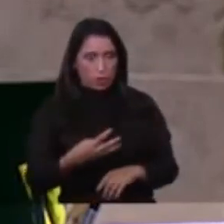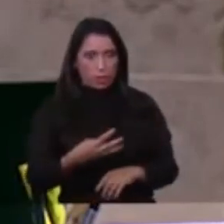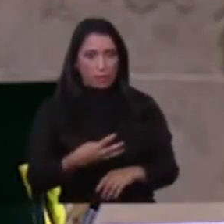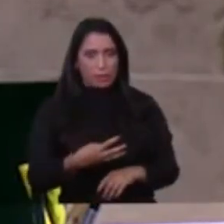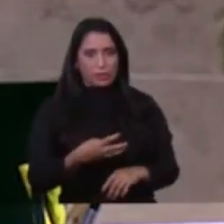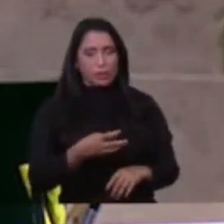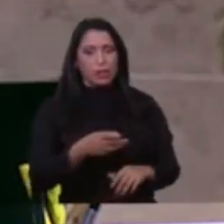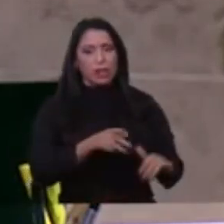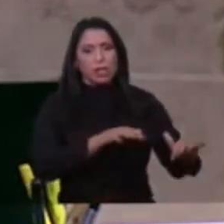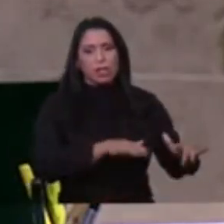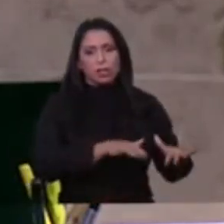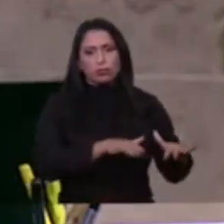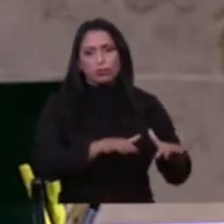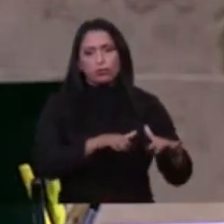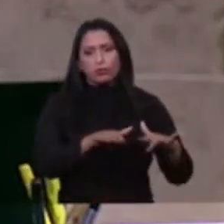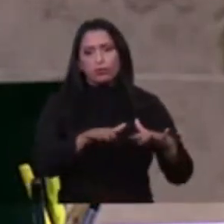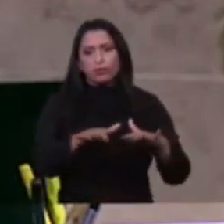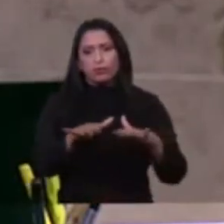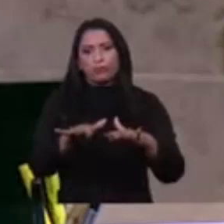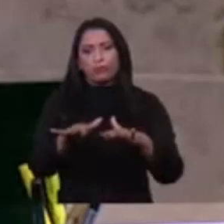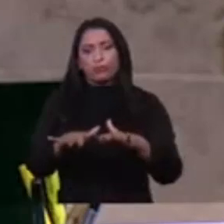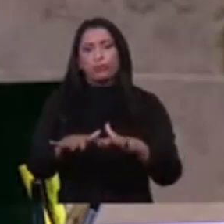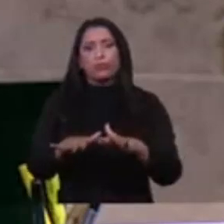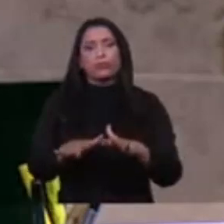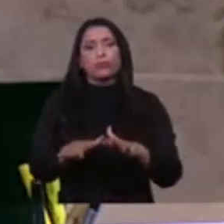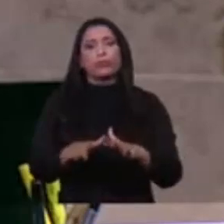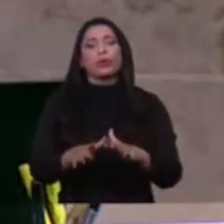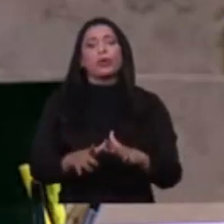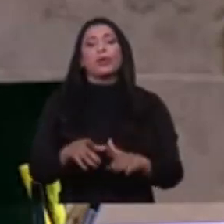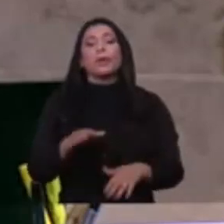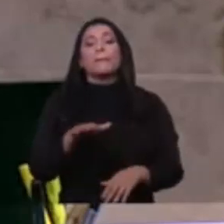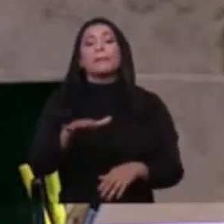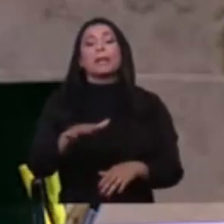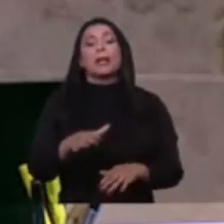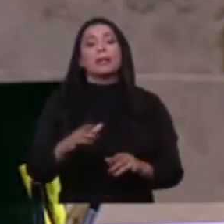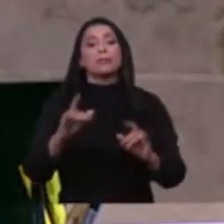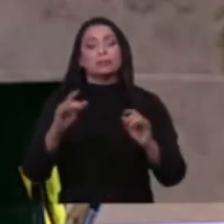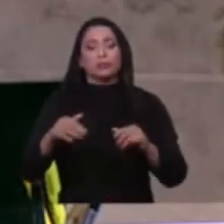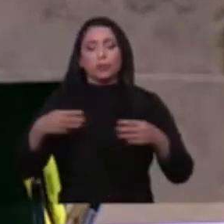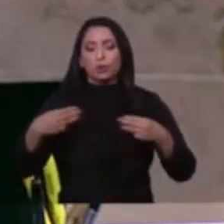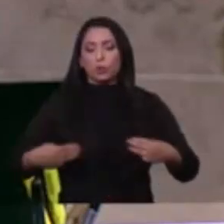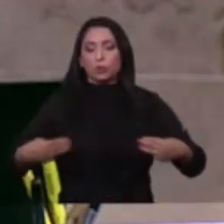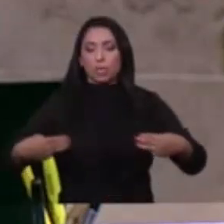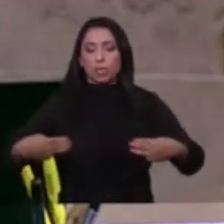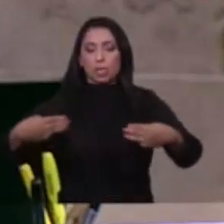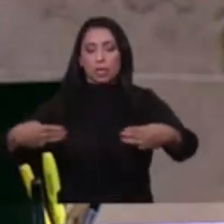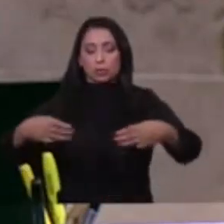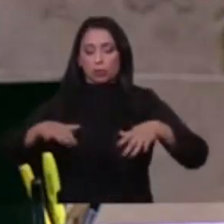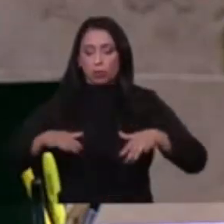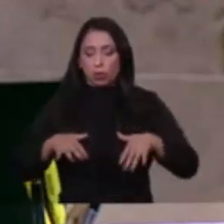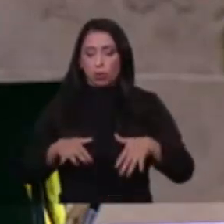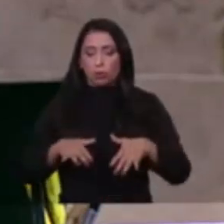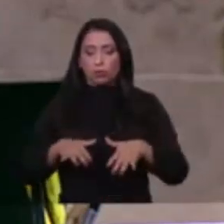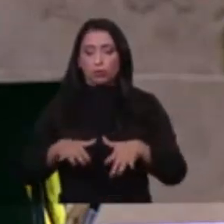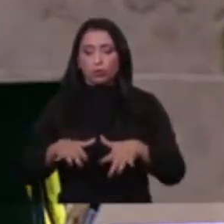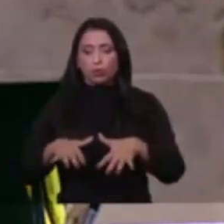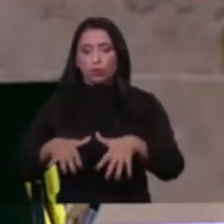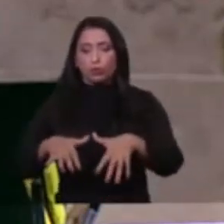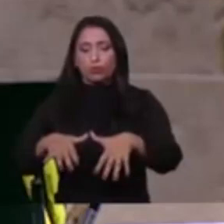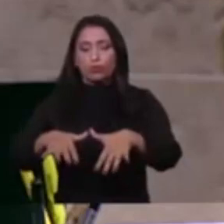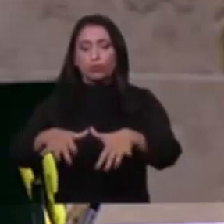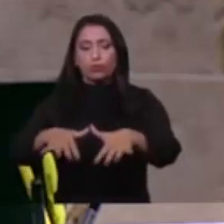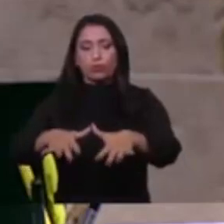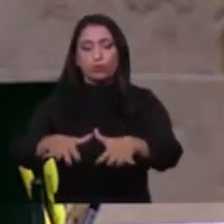manifestantes iniciaram uma marcha em direção à esplanada dos ministérios, rompendo as linhas de